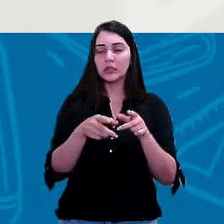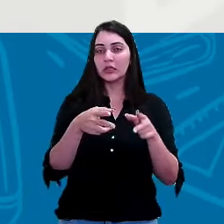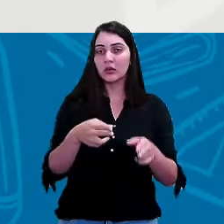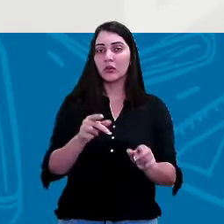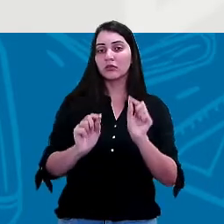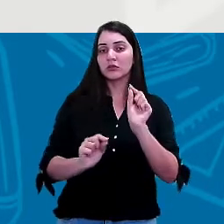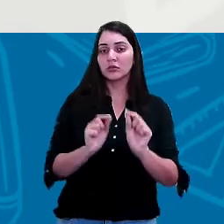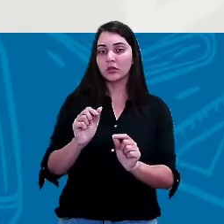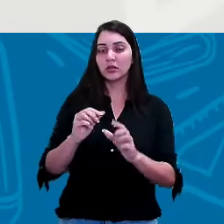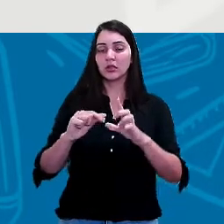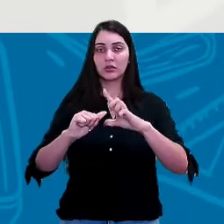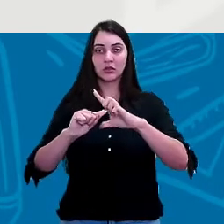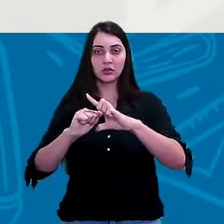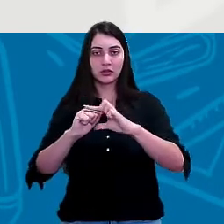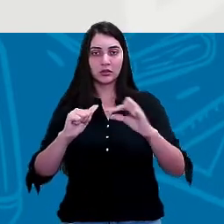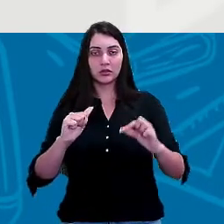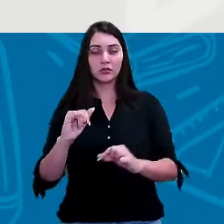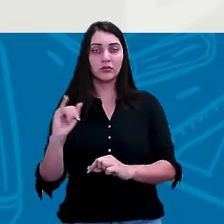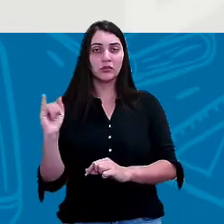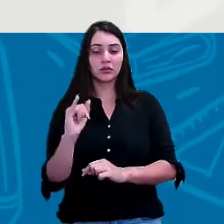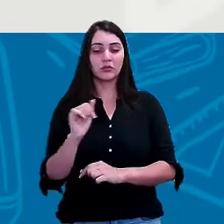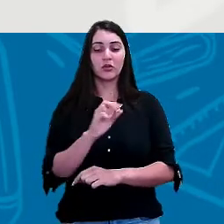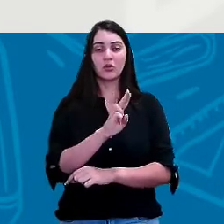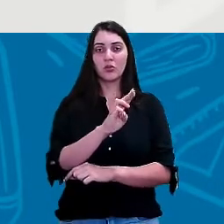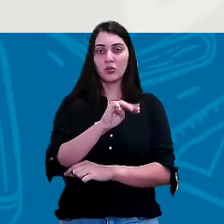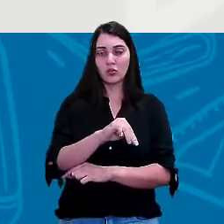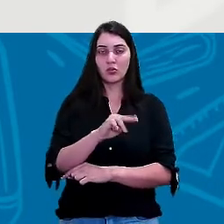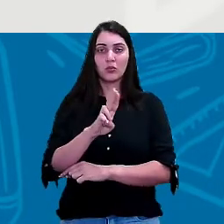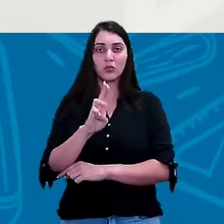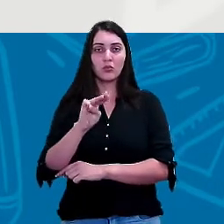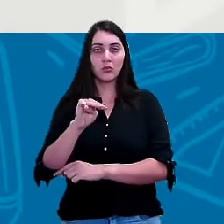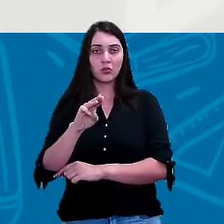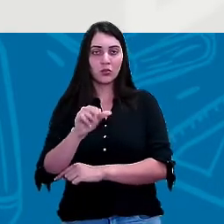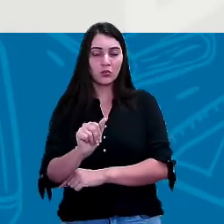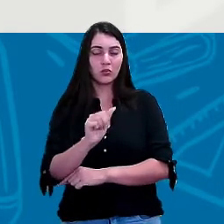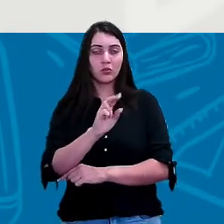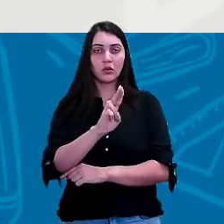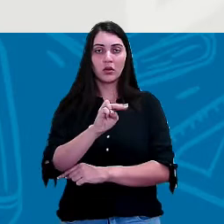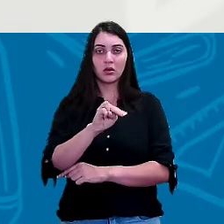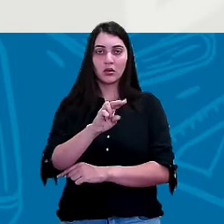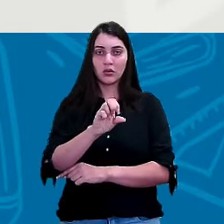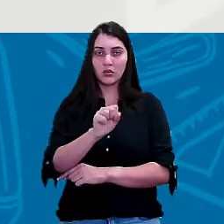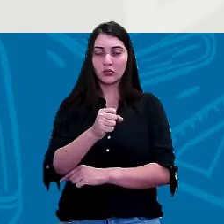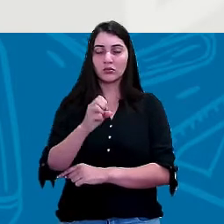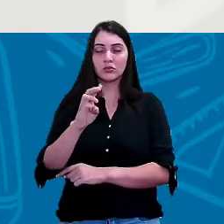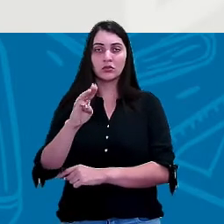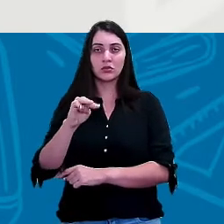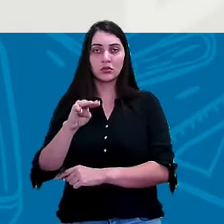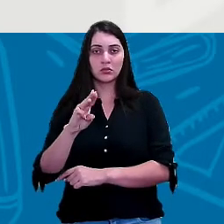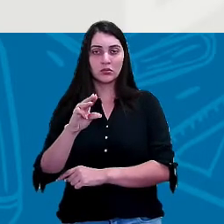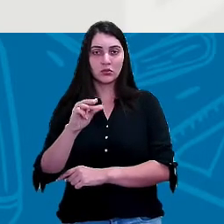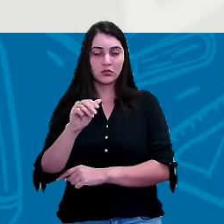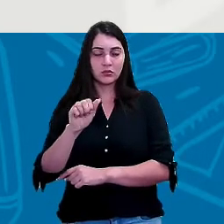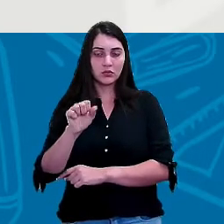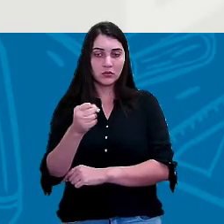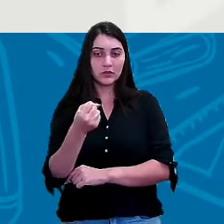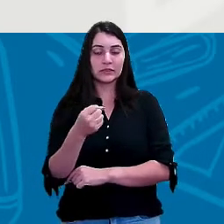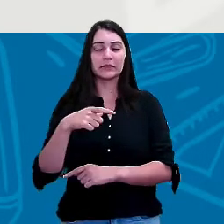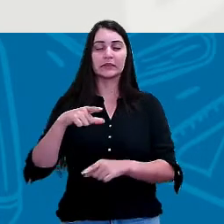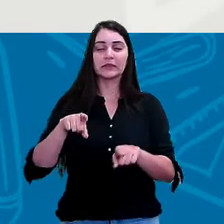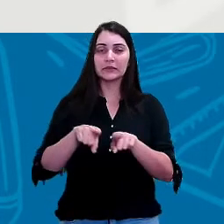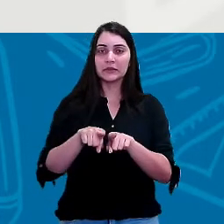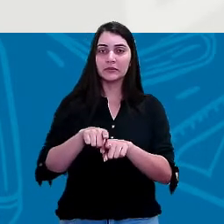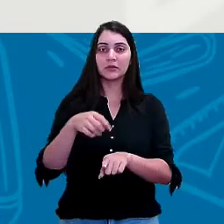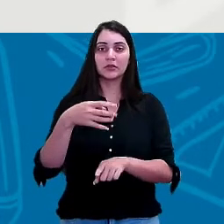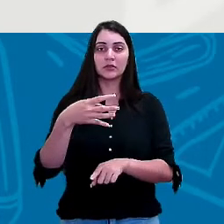indefinidos. Um, uma, uns, umas. Também são 4, tá? Lembrando,